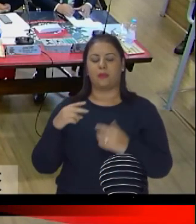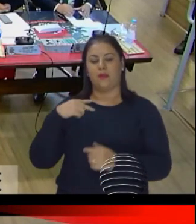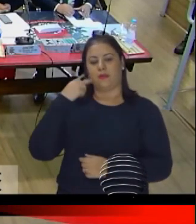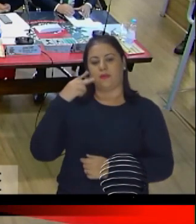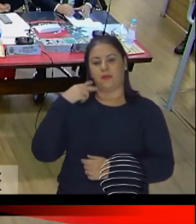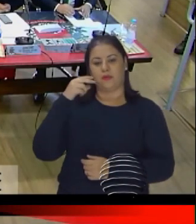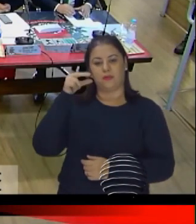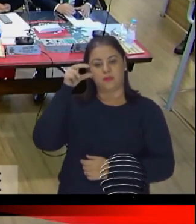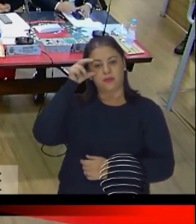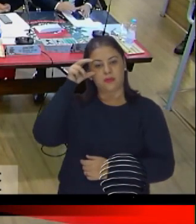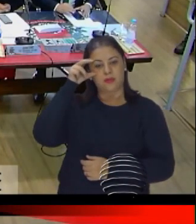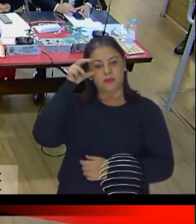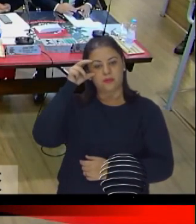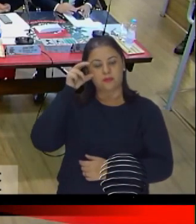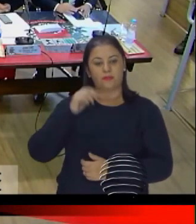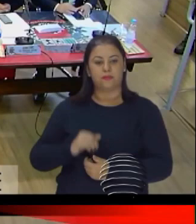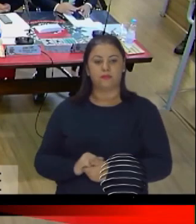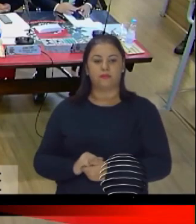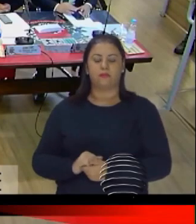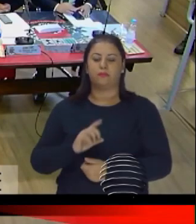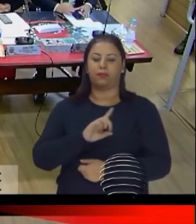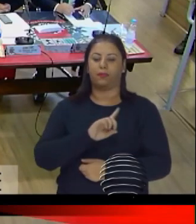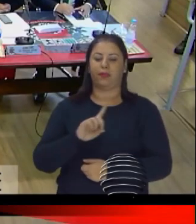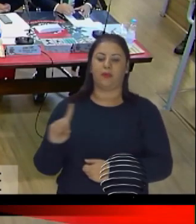Vereador Dr. Enio Perrone. Não.